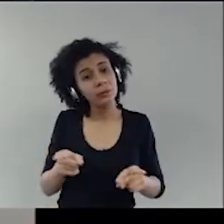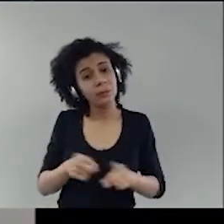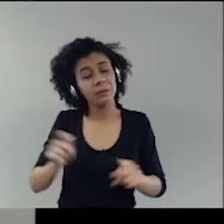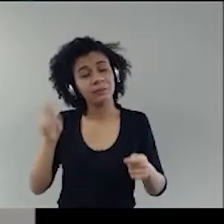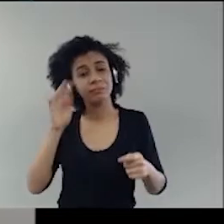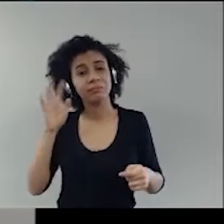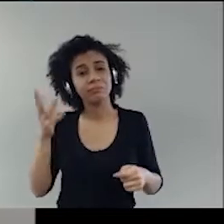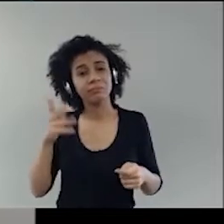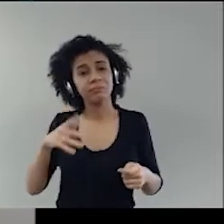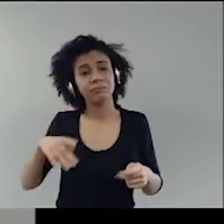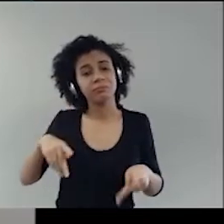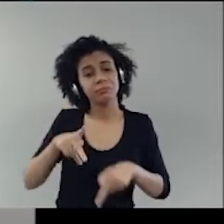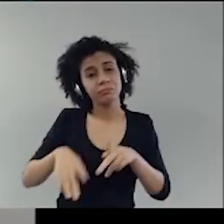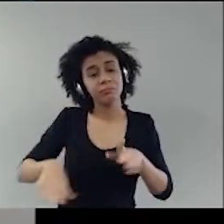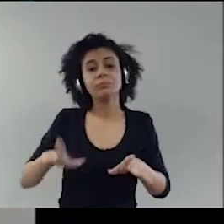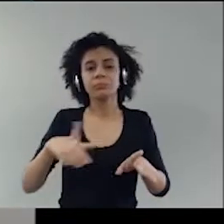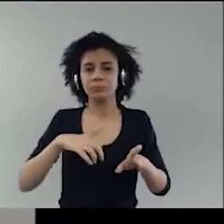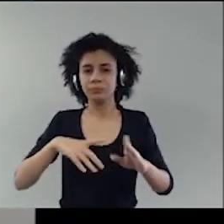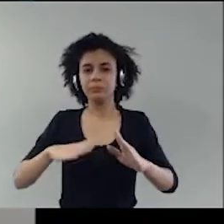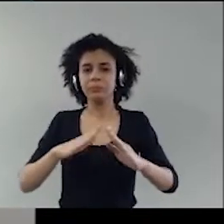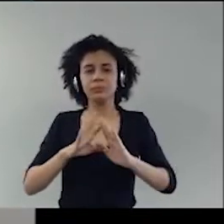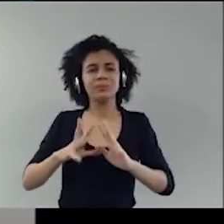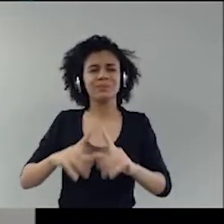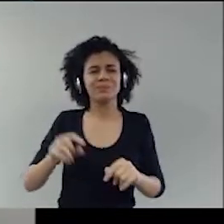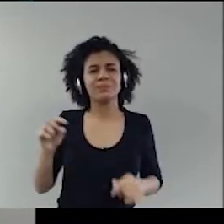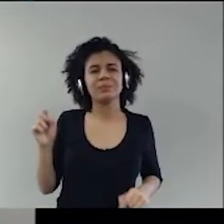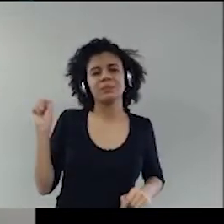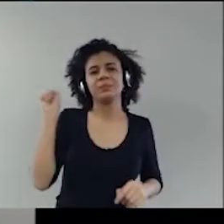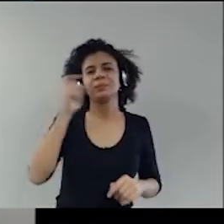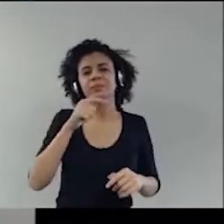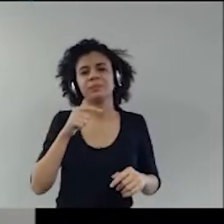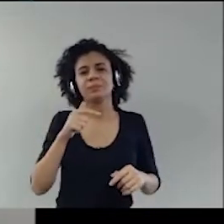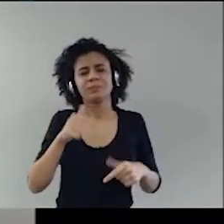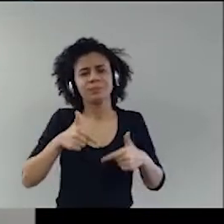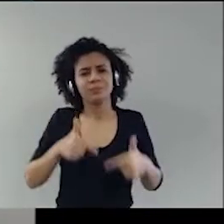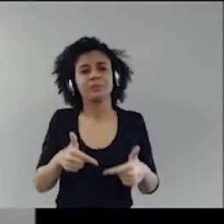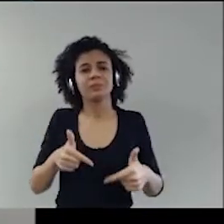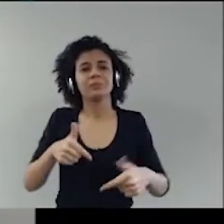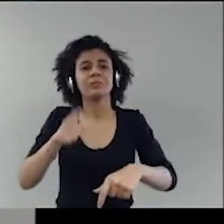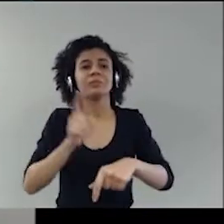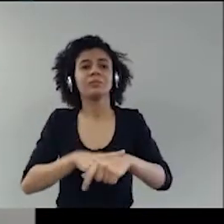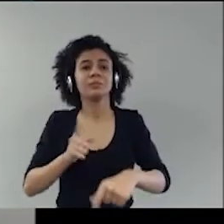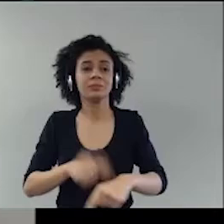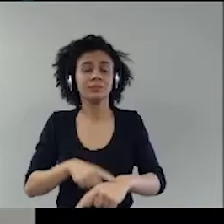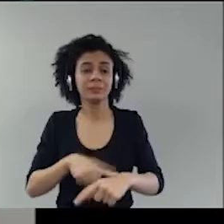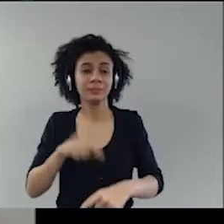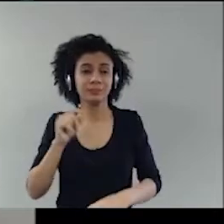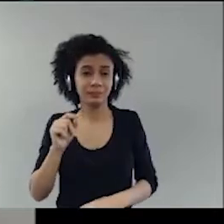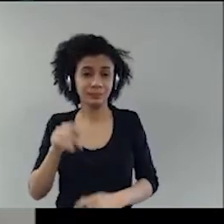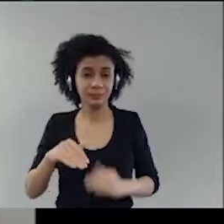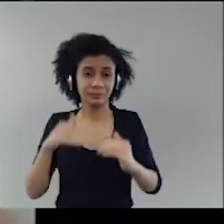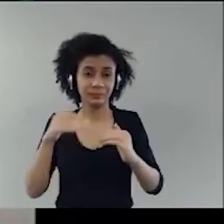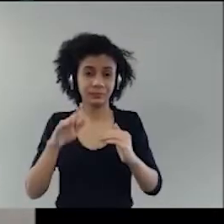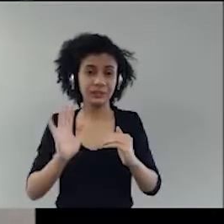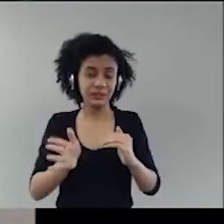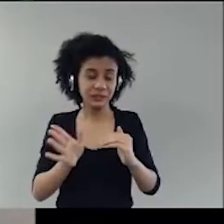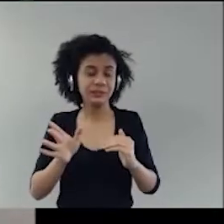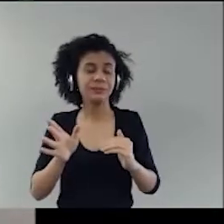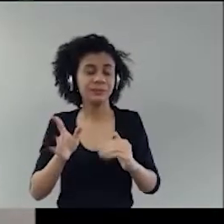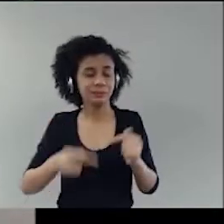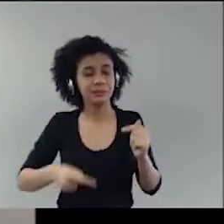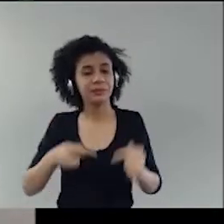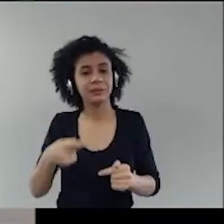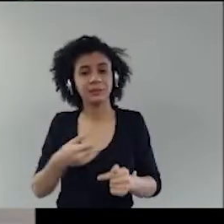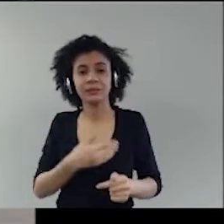que reside nos municípios todos os desafios de uma situação que, além dessa, que já é uma